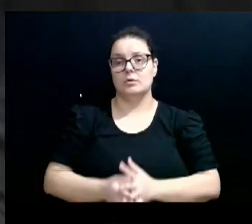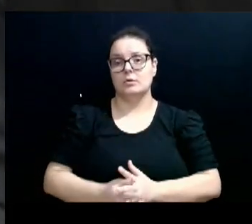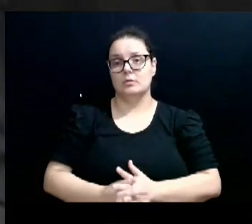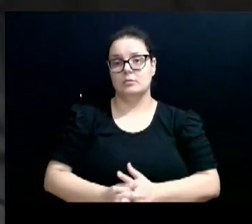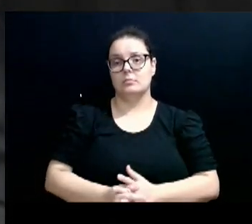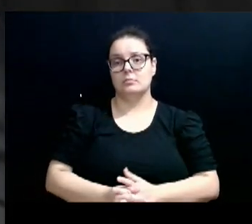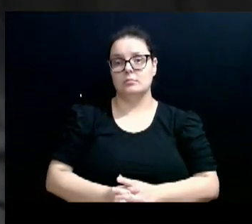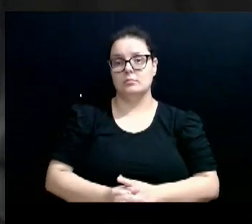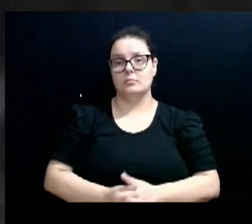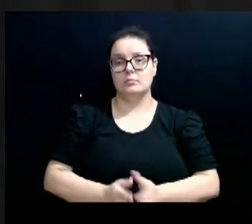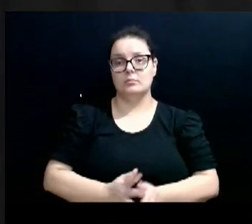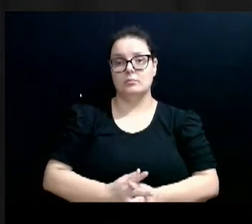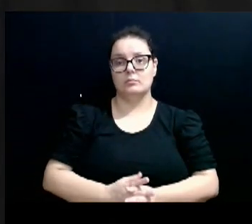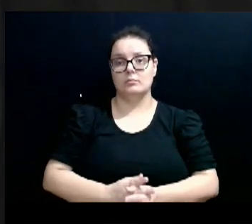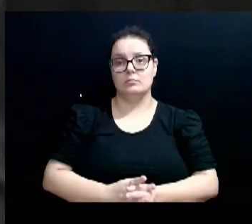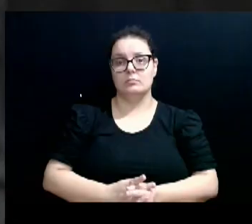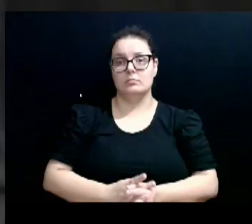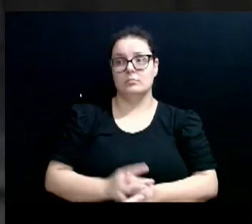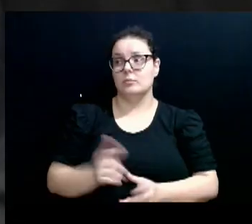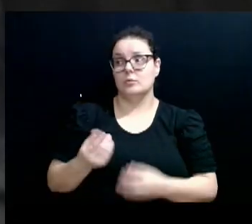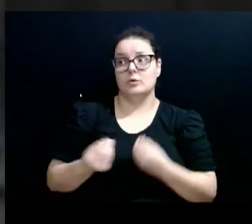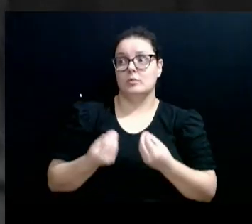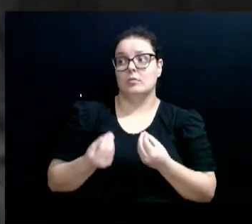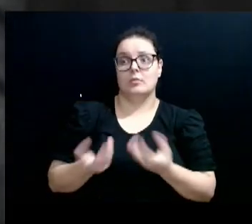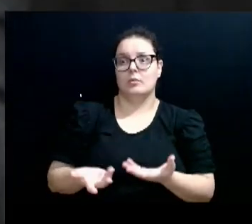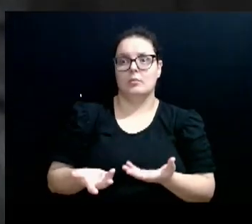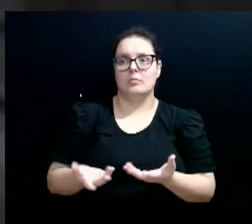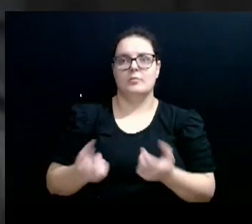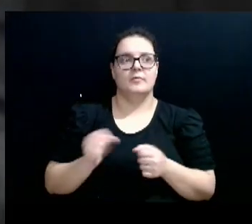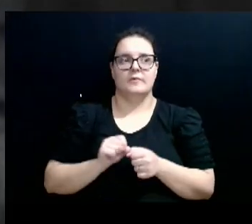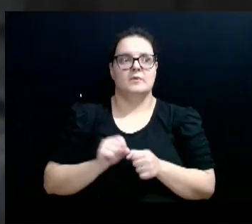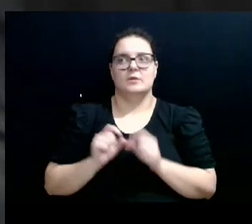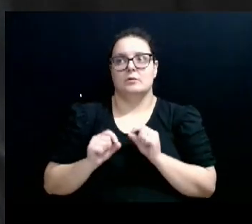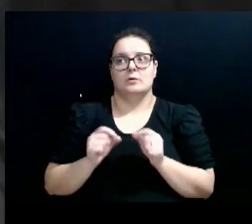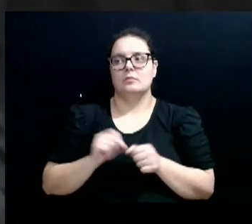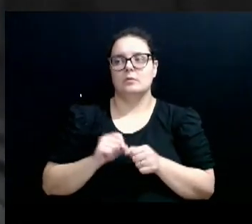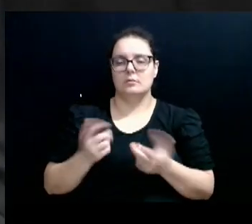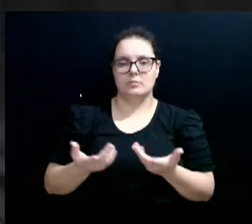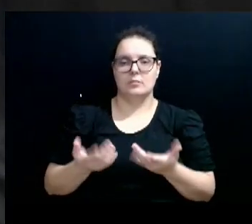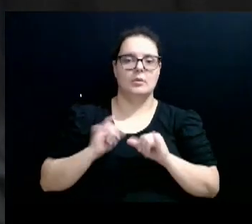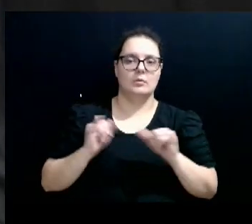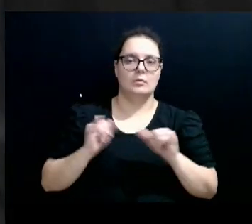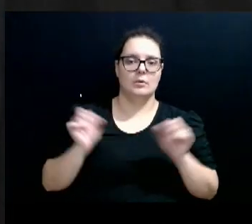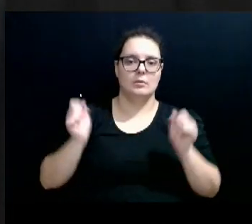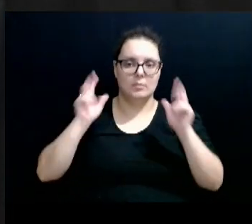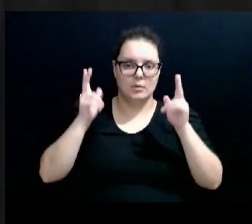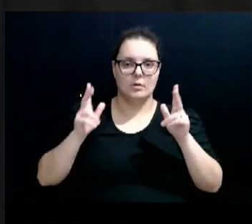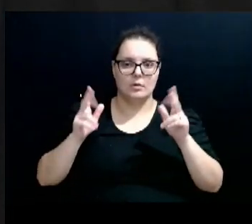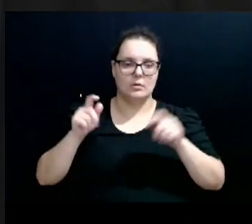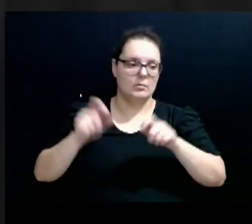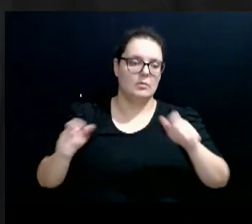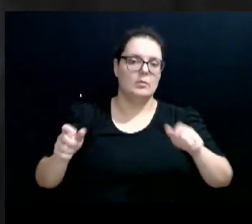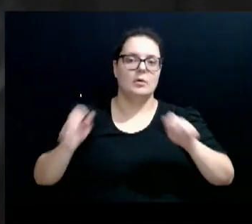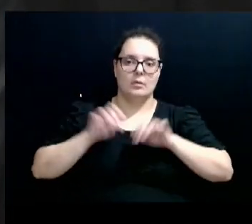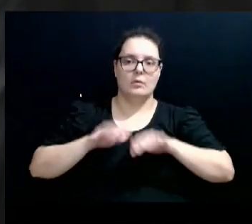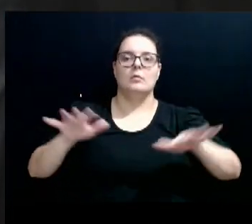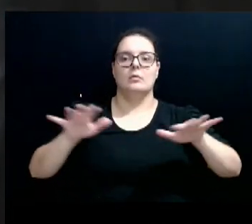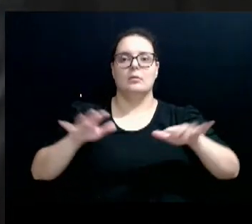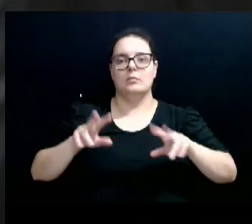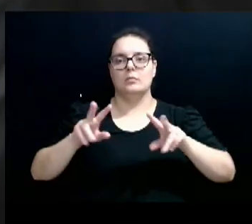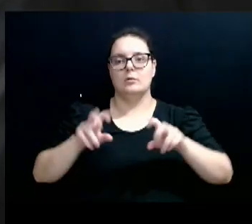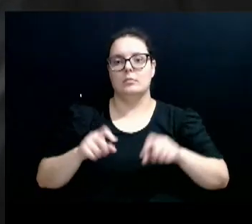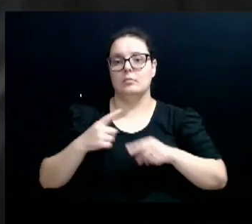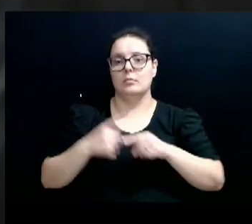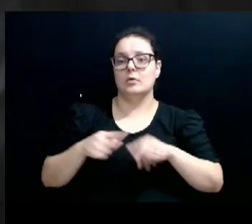não tinha outro caminho a não ser fazer uma campanha de conscientização para que alguém se despertasse, a gente fomentasse o tema, né? Sim. Porque isso a gente fez também com